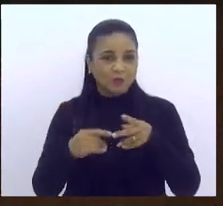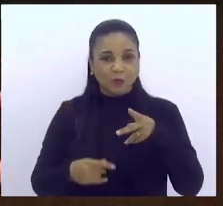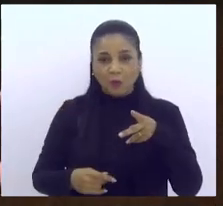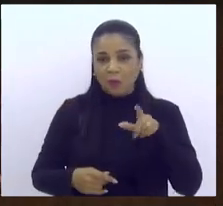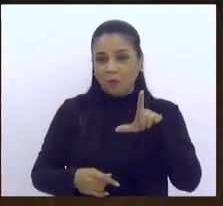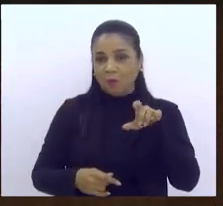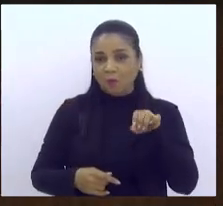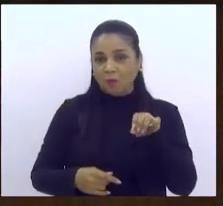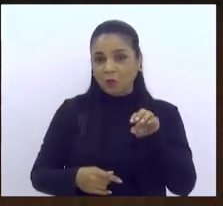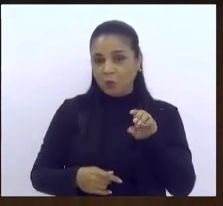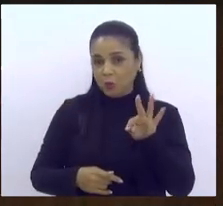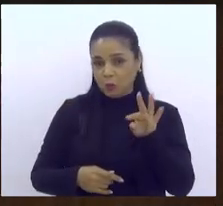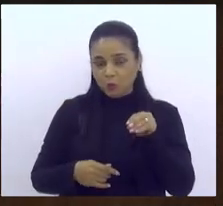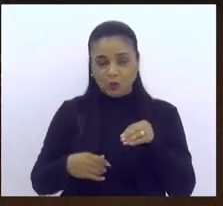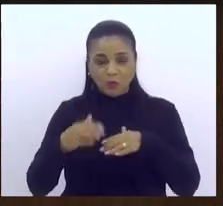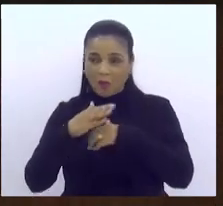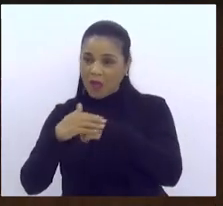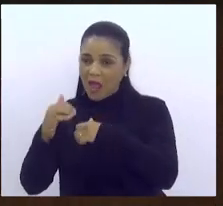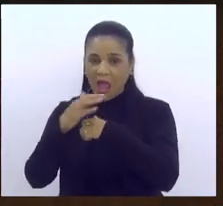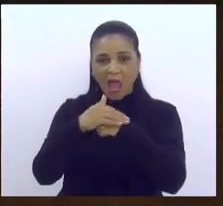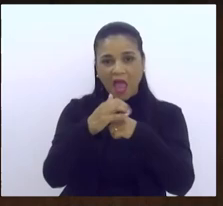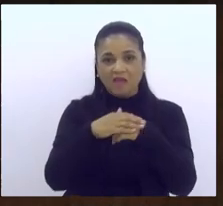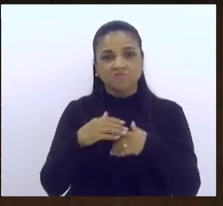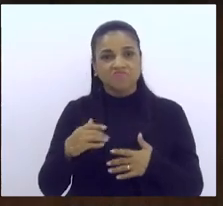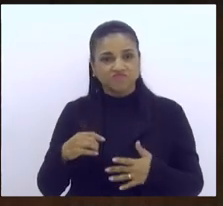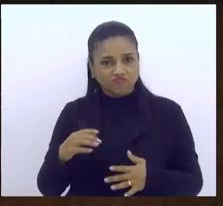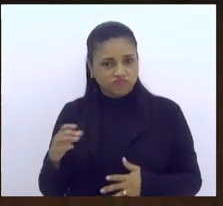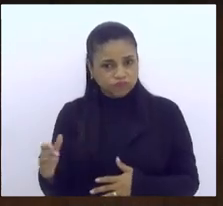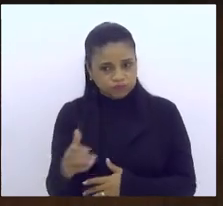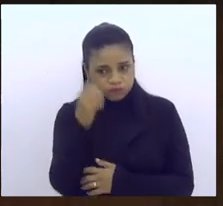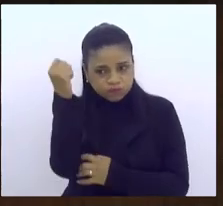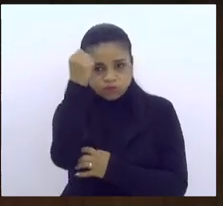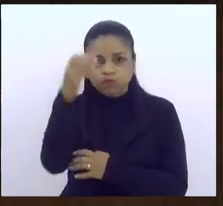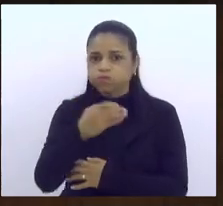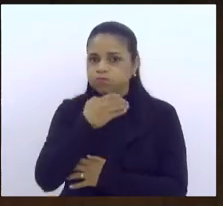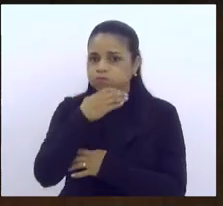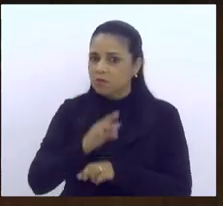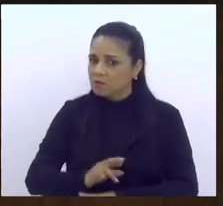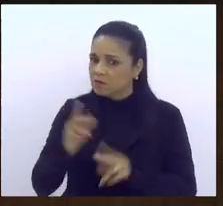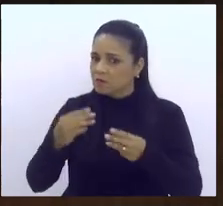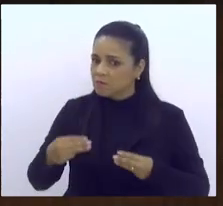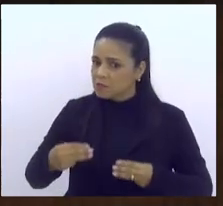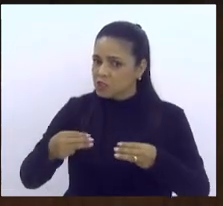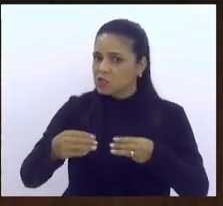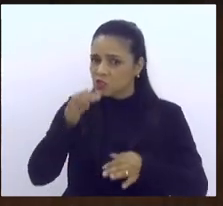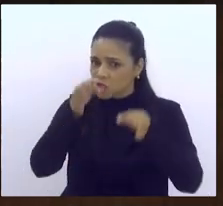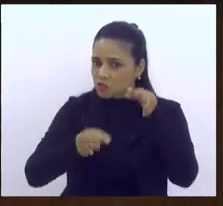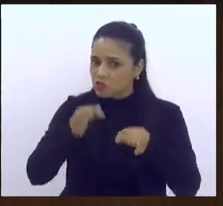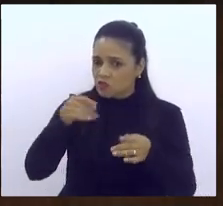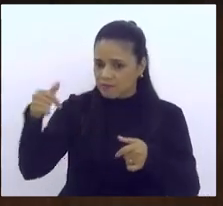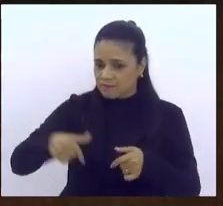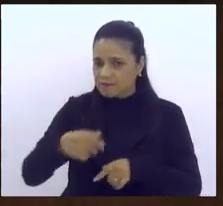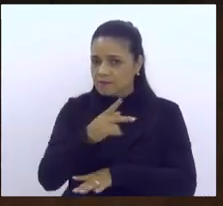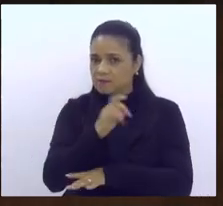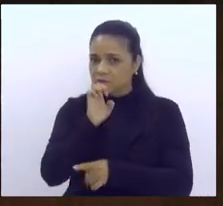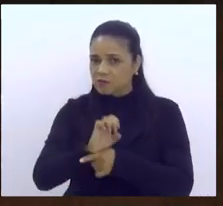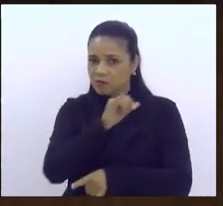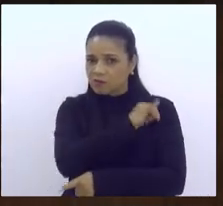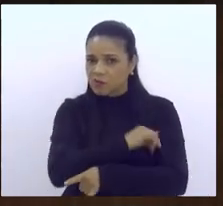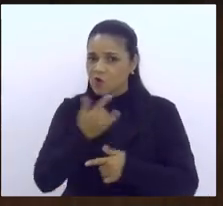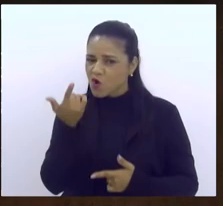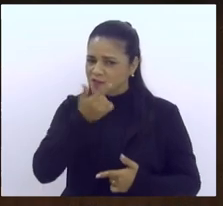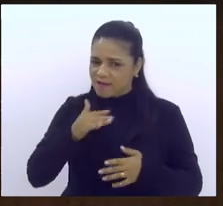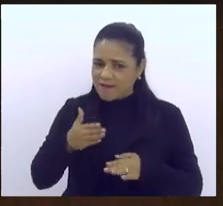porque está feio. A partir do momento que a gente tem um ministro da Justiça que vem no Rio de Janeiro, consegue entrar dentro da